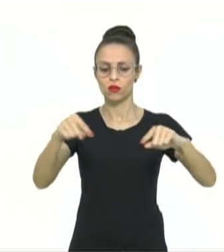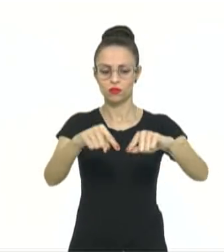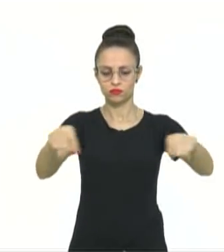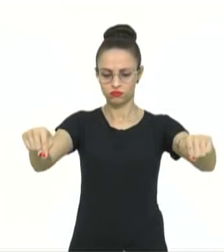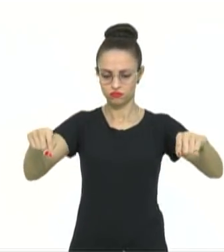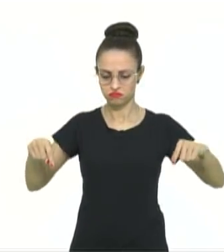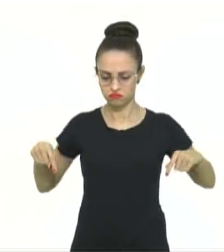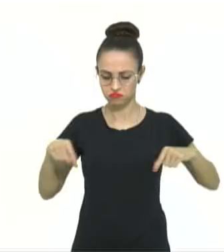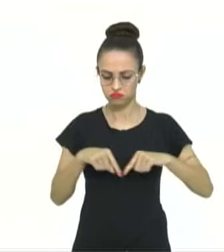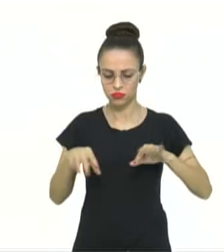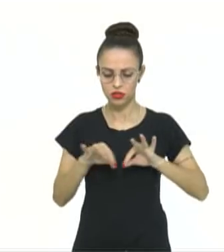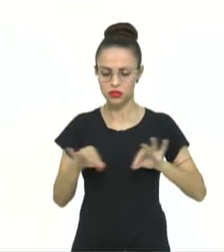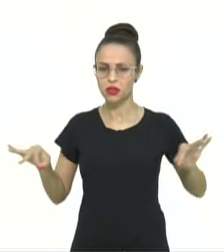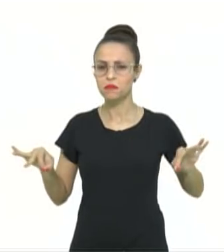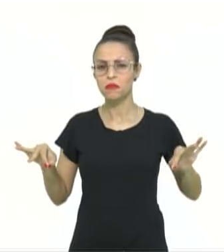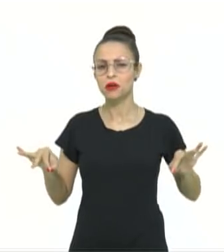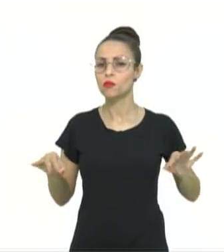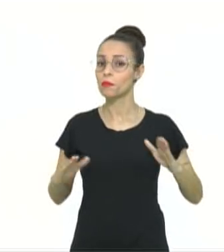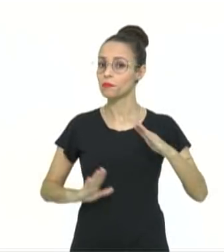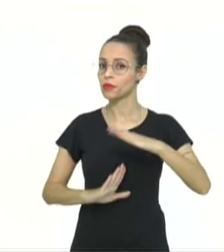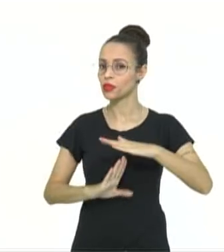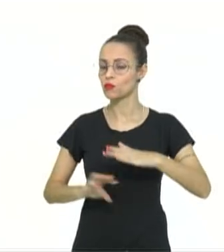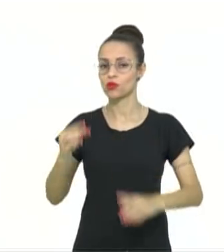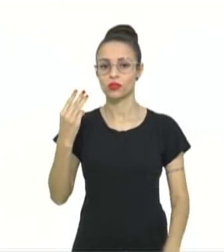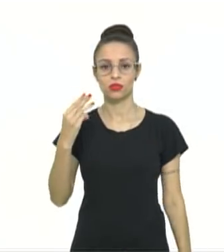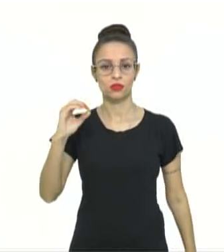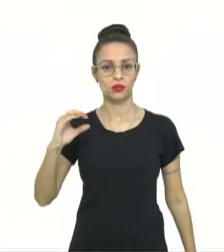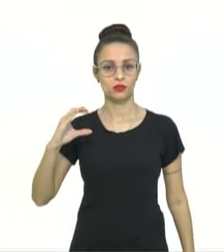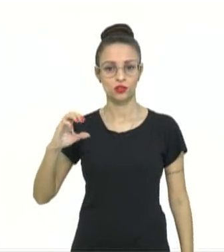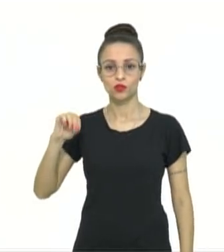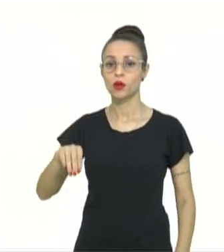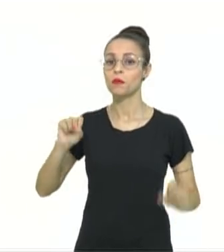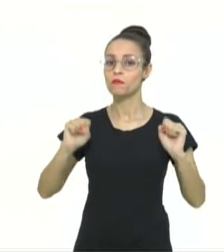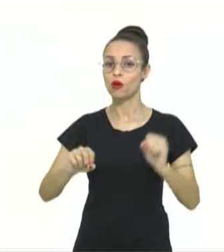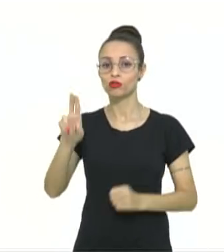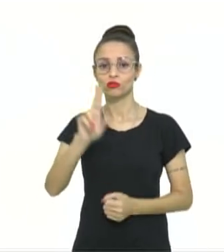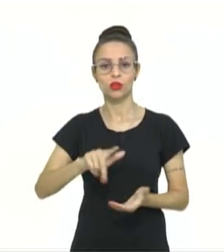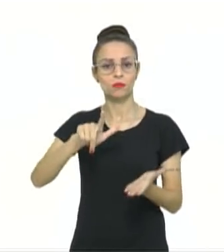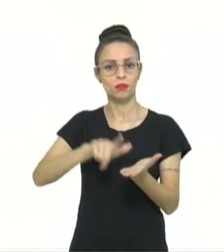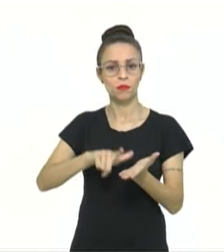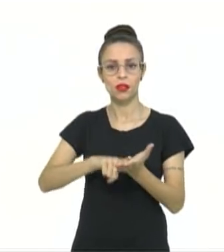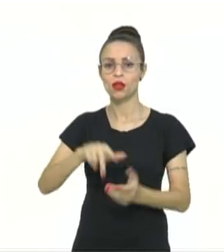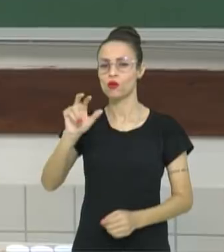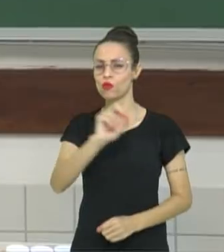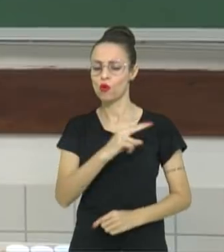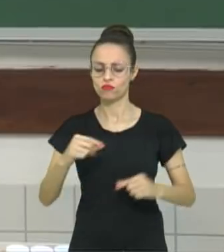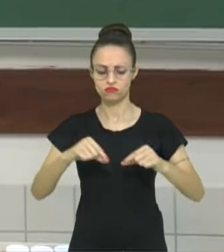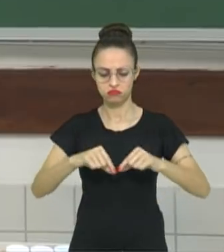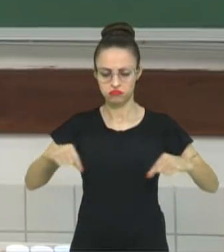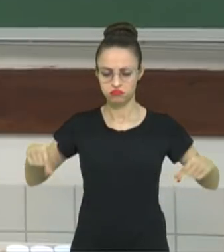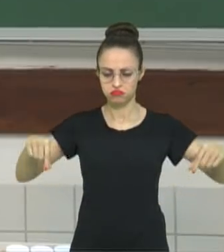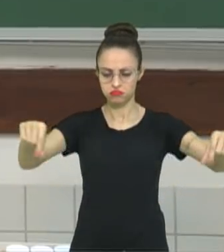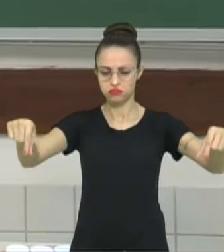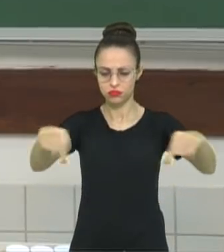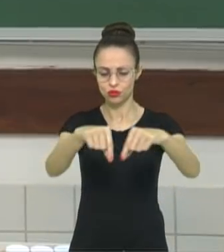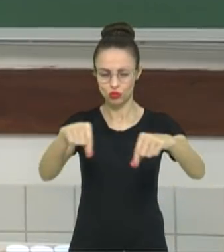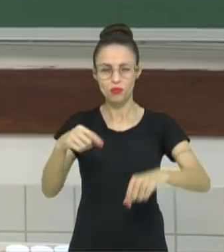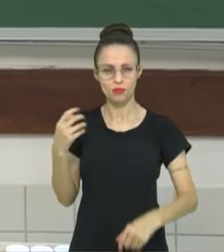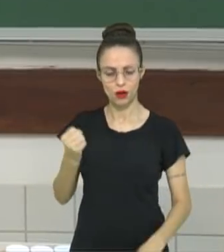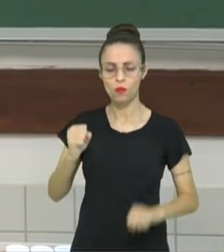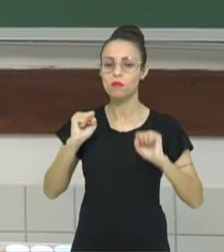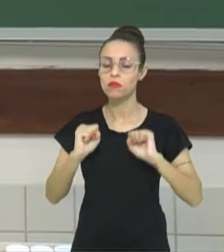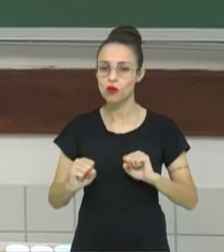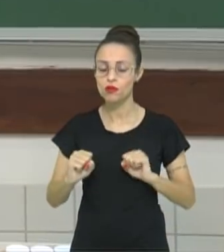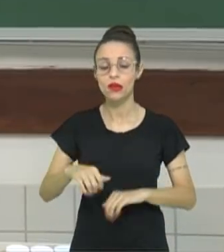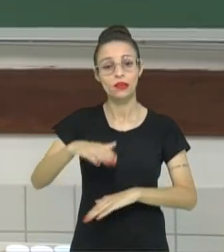maquete, de no mínimo 30 centímetros. Então, você pode utilizar um papelão, isopor para fazer essa base. Então, assim, eu vou te